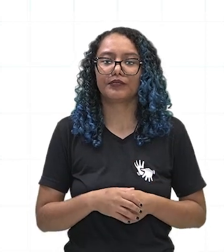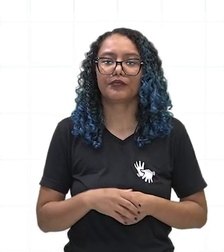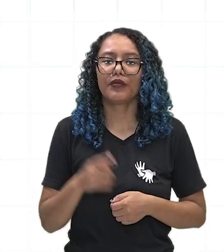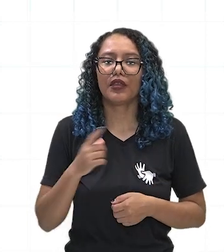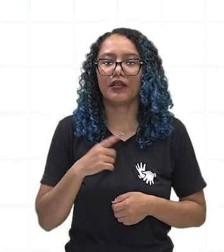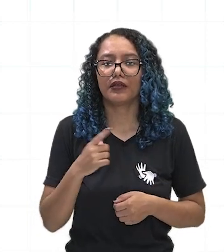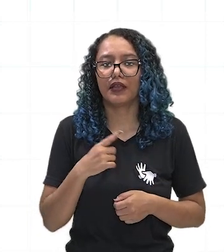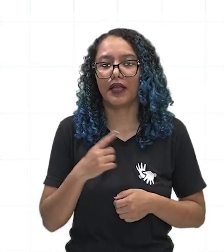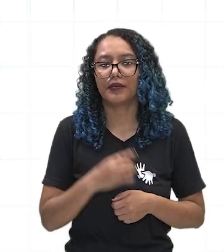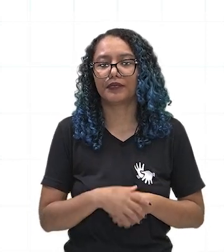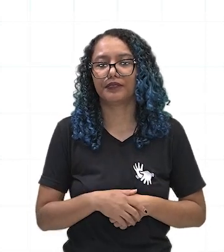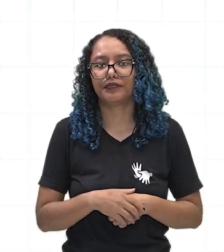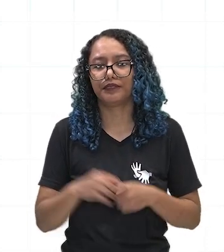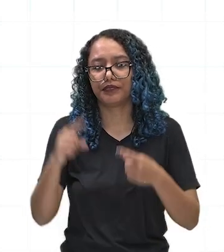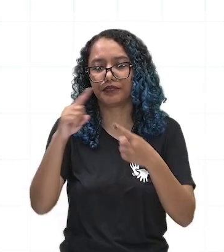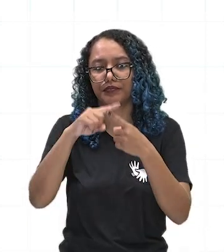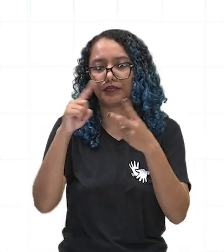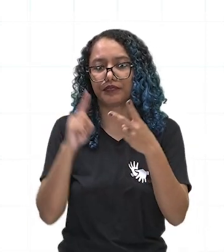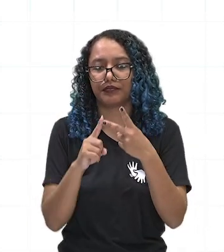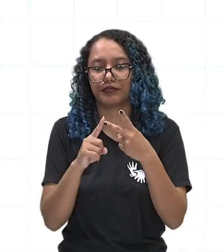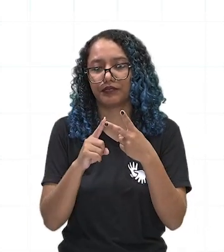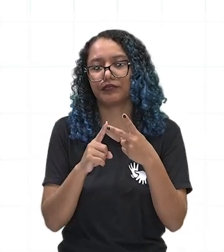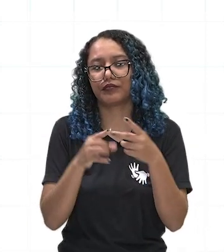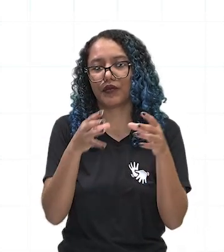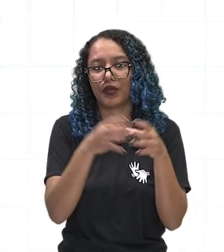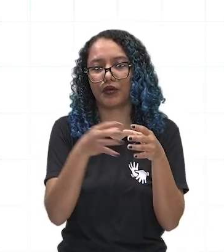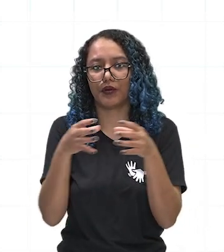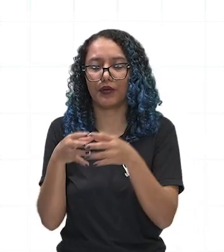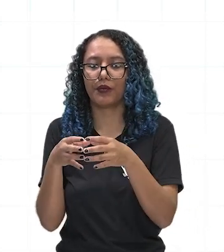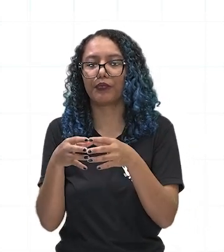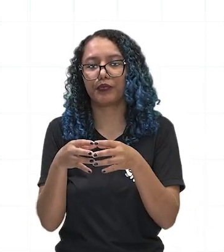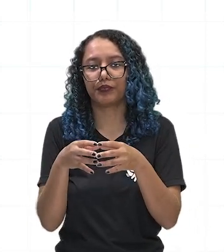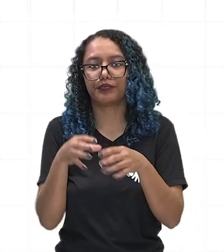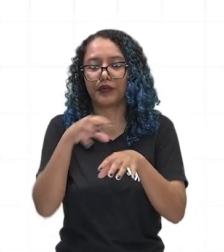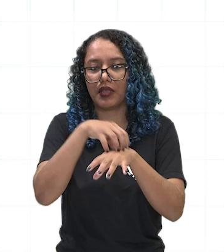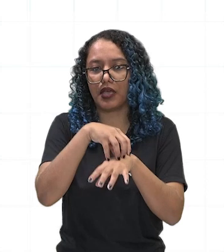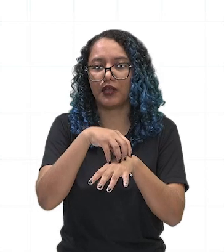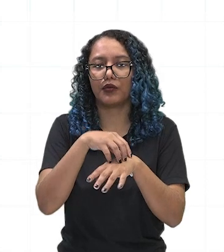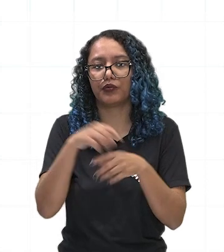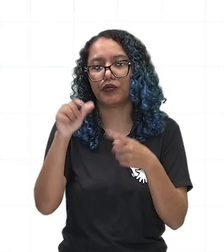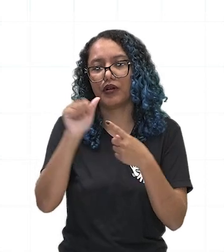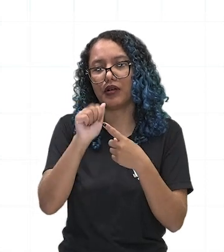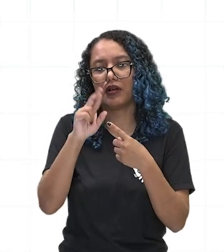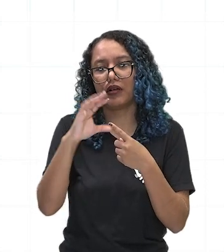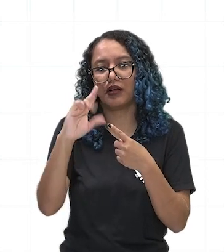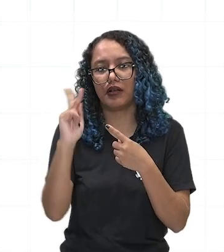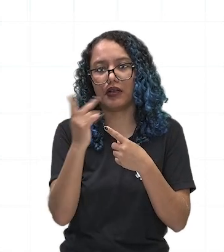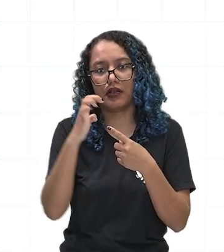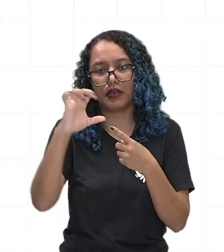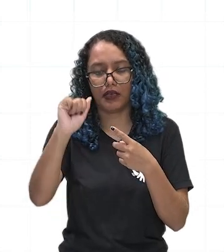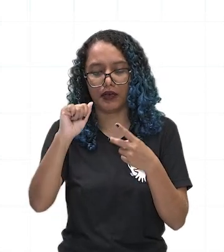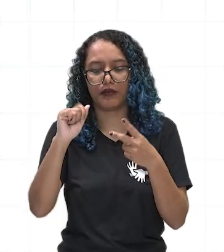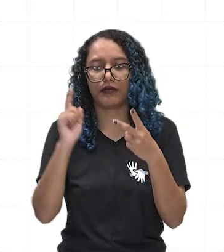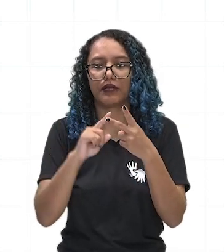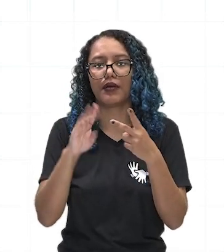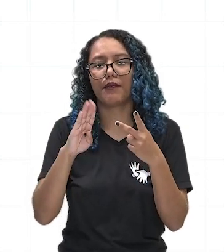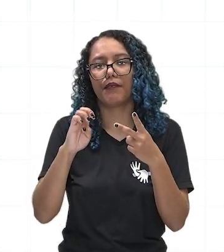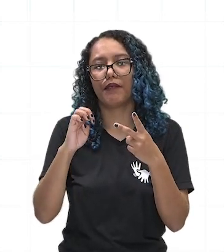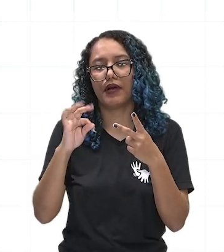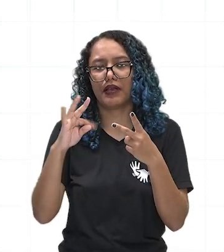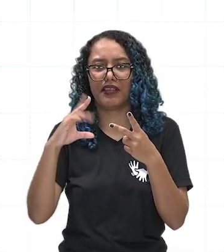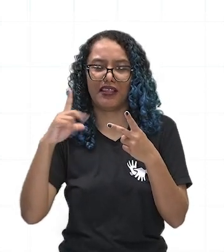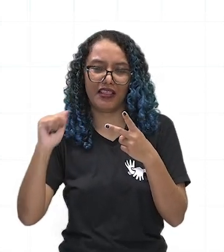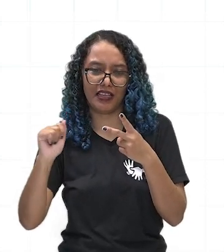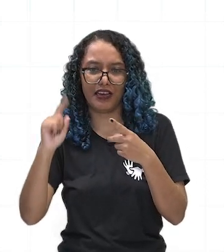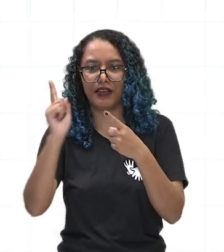E aí a gente vai ter o reino Archaea e o reino Bactéria, né? Bom, esse reino das Arqueas, ele é considerado